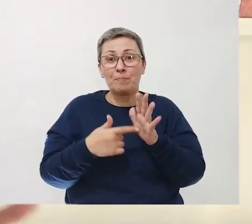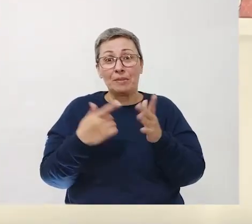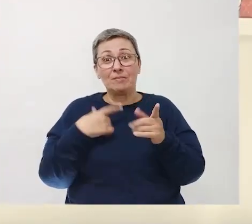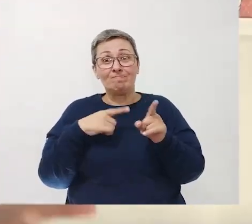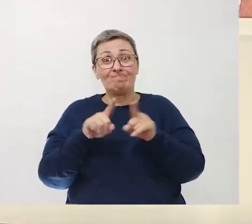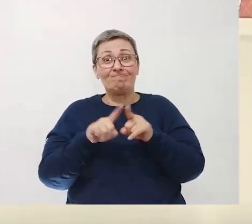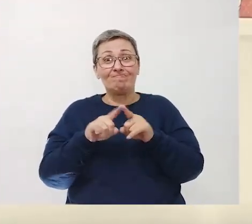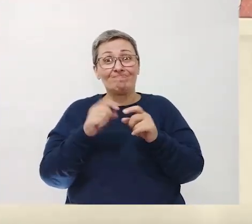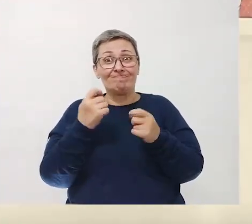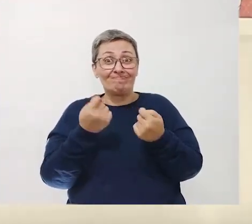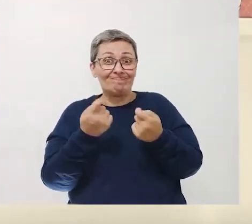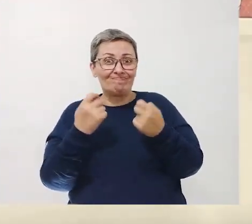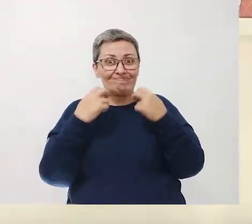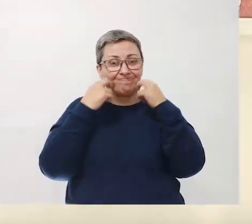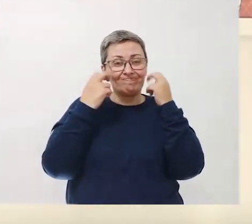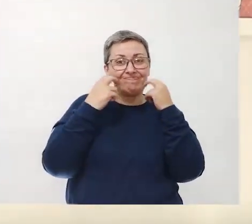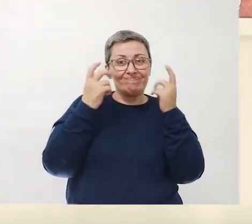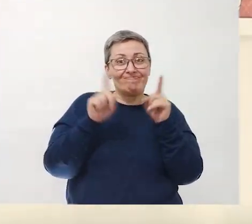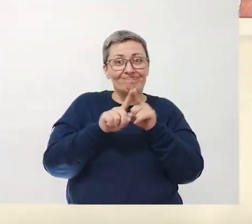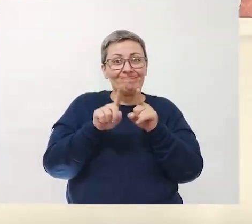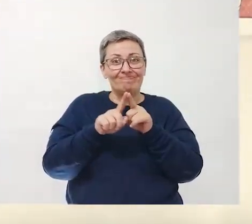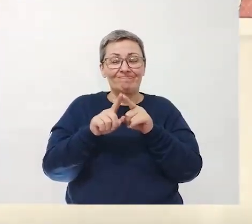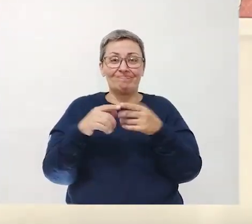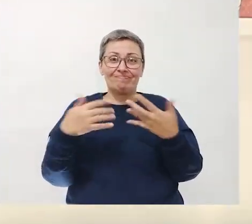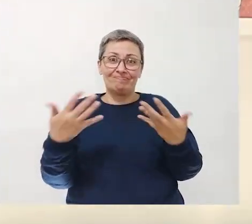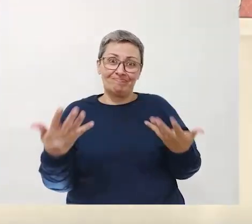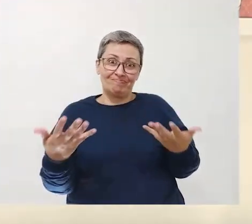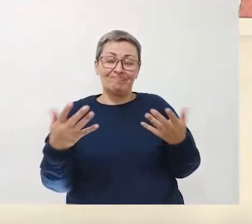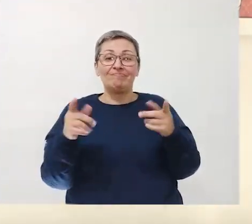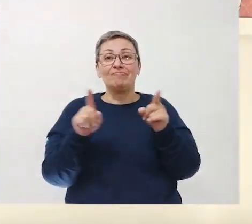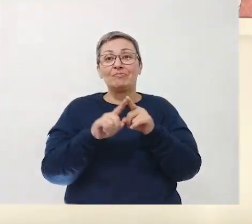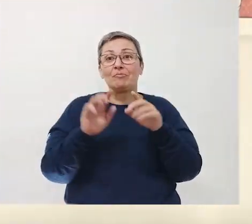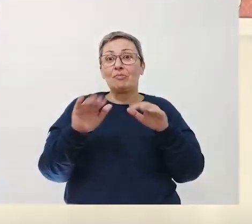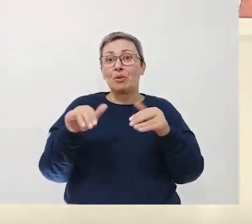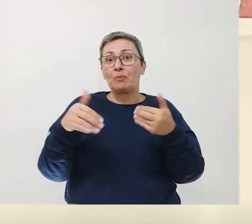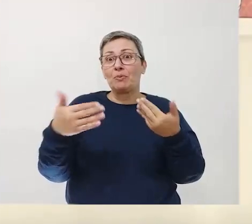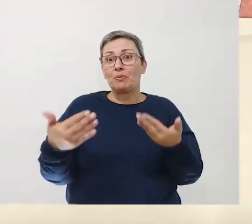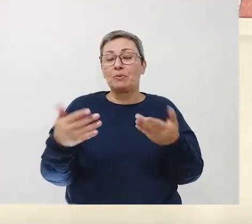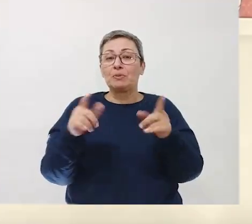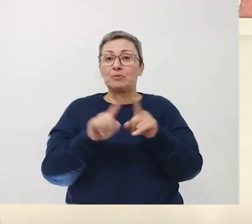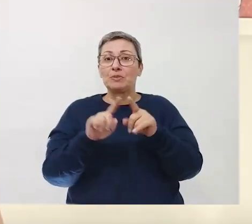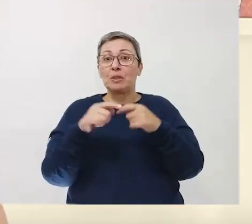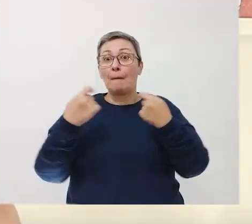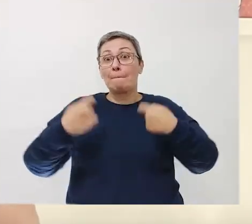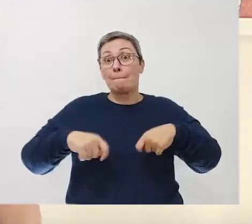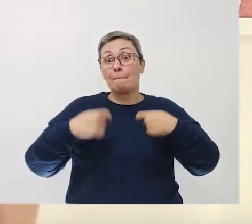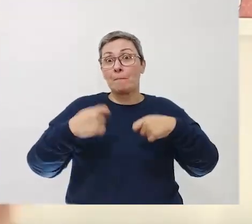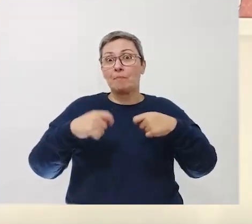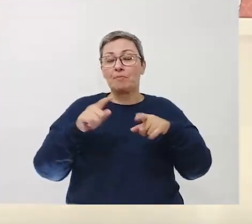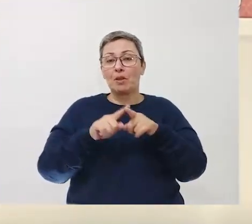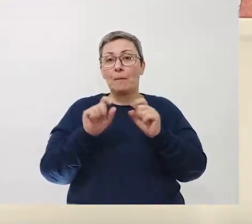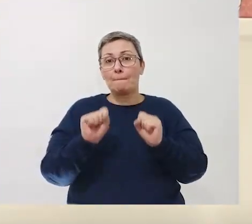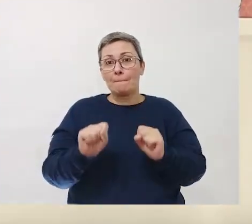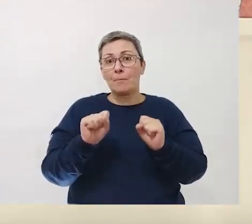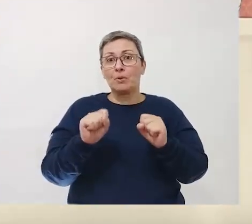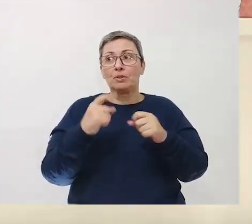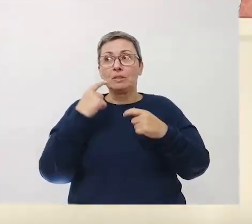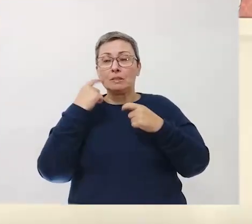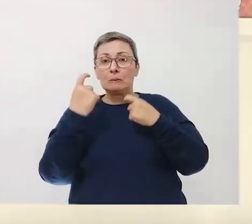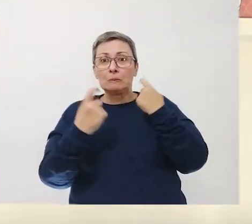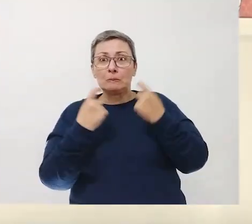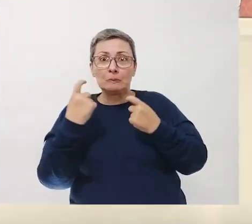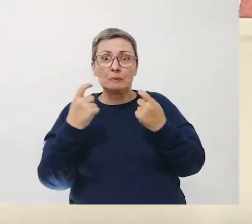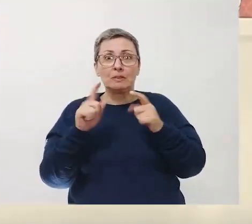de repente não demonstrar tanto, eu também sou um pouco tímida, tá? Agora, e quando a